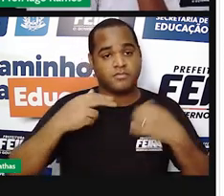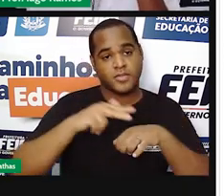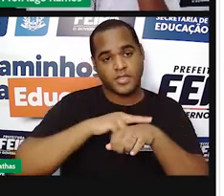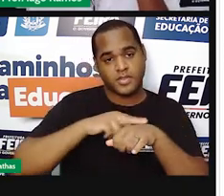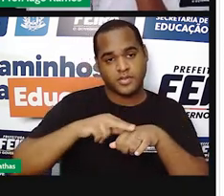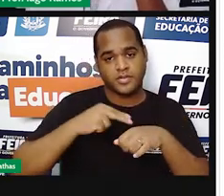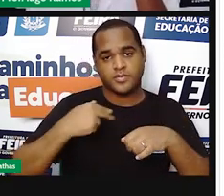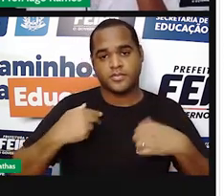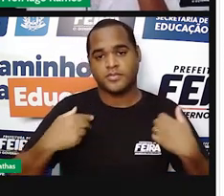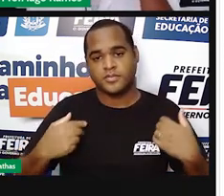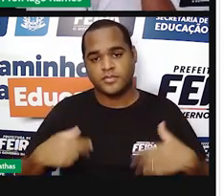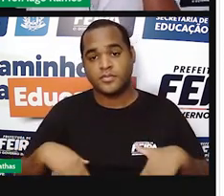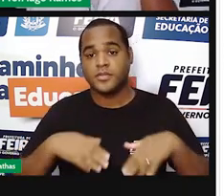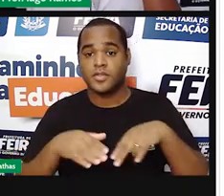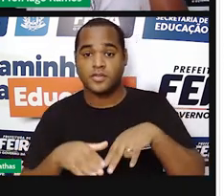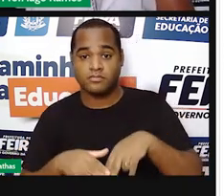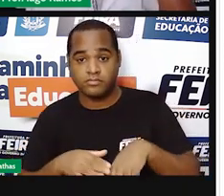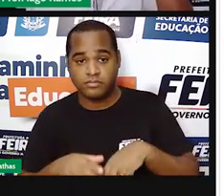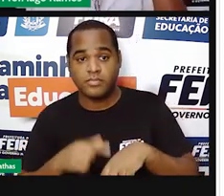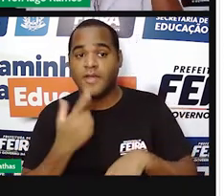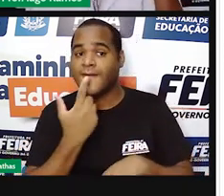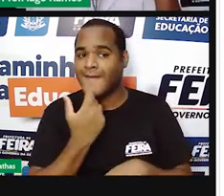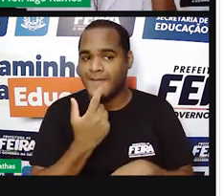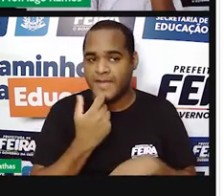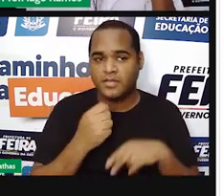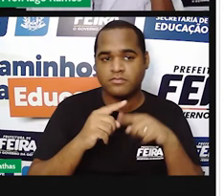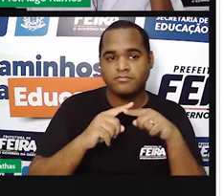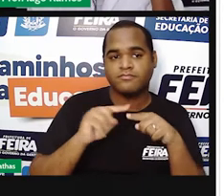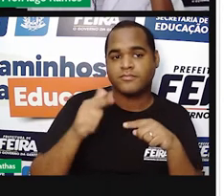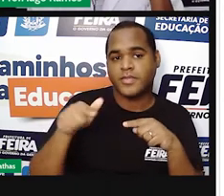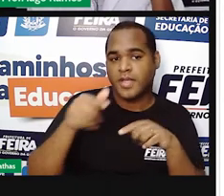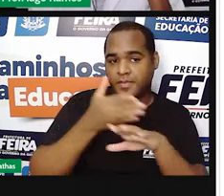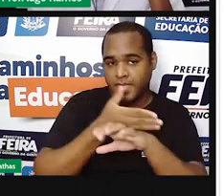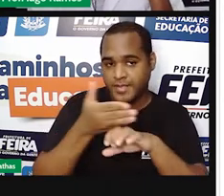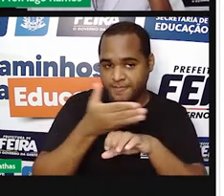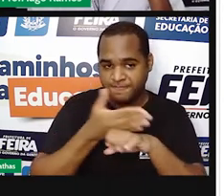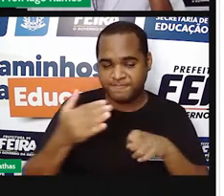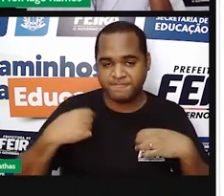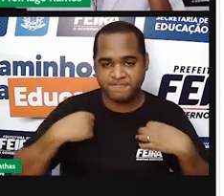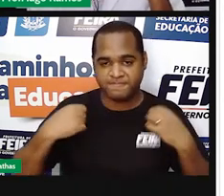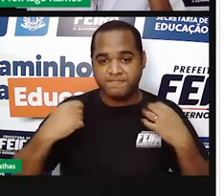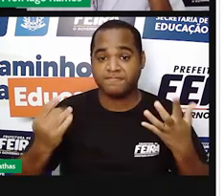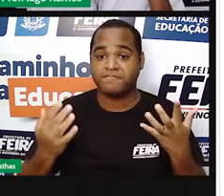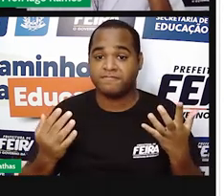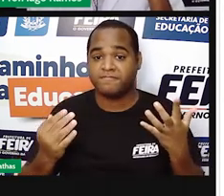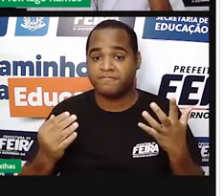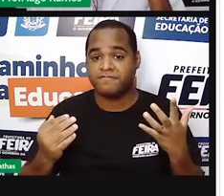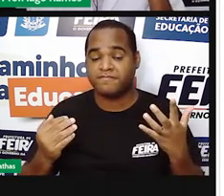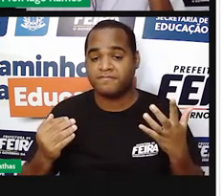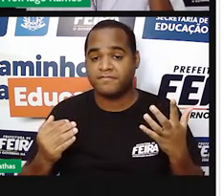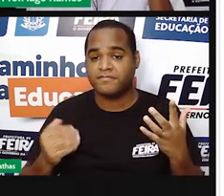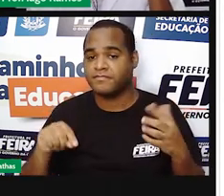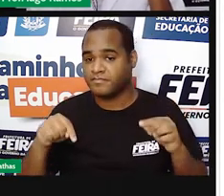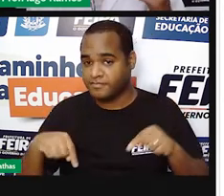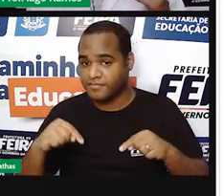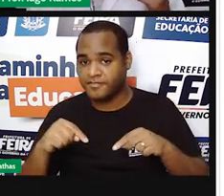opções calça vermelha e camisa branca opções né calça